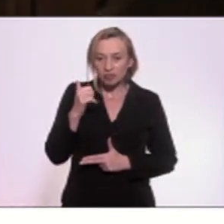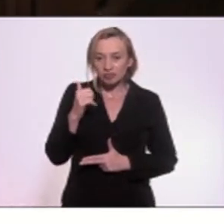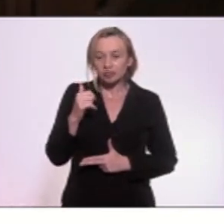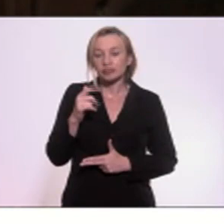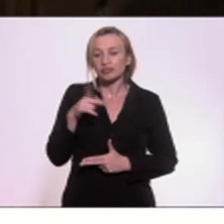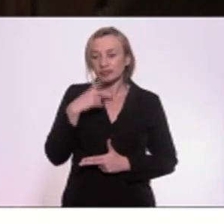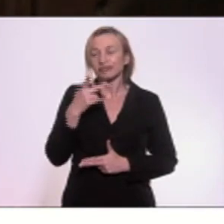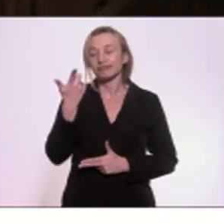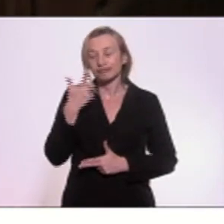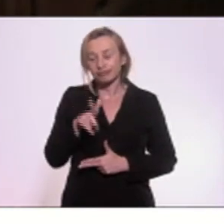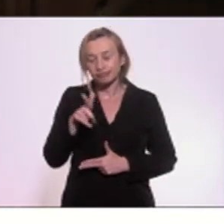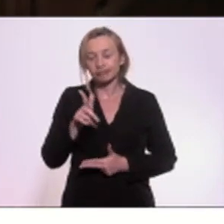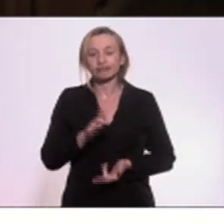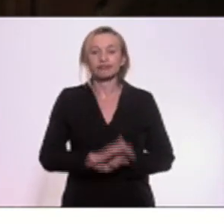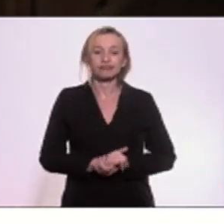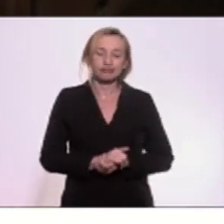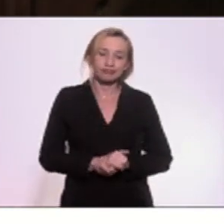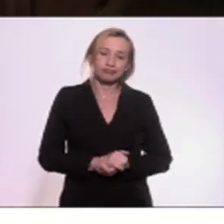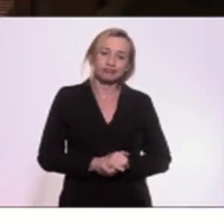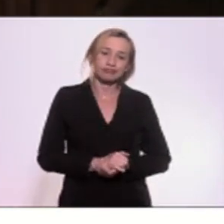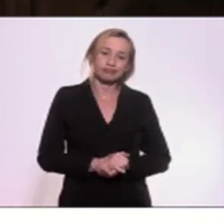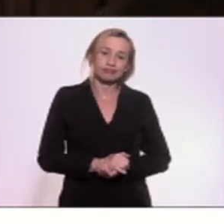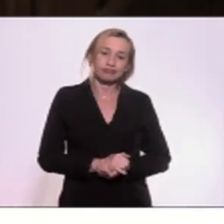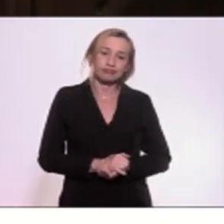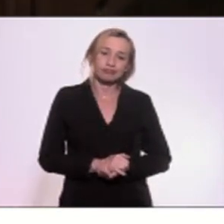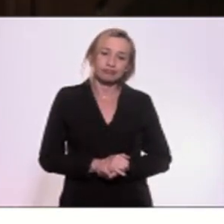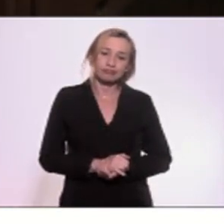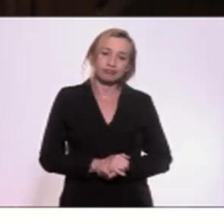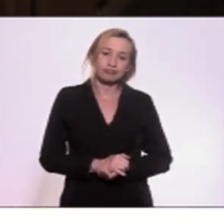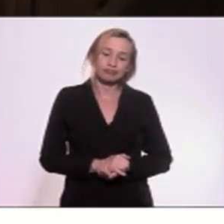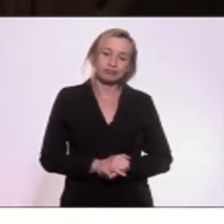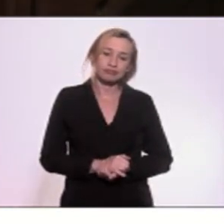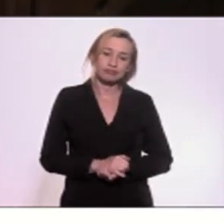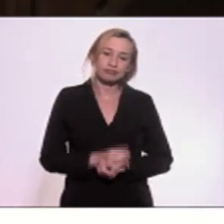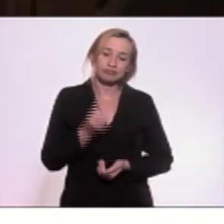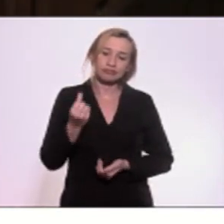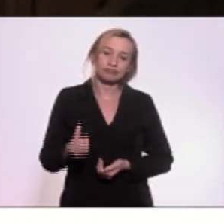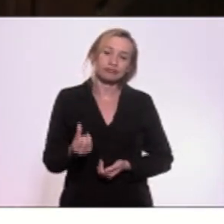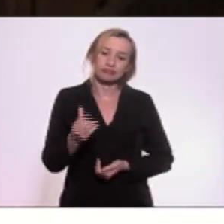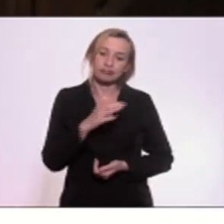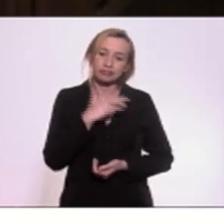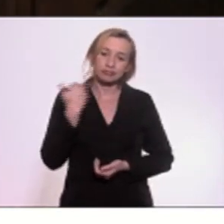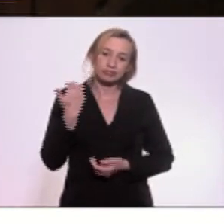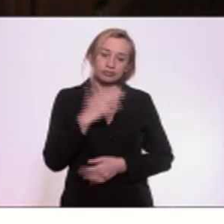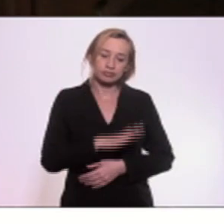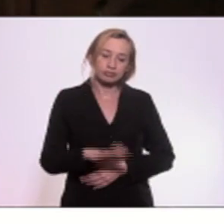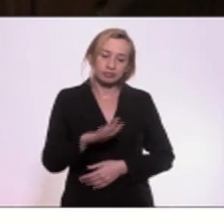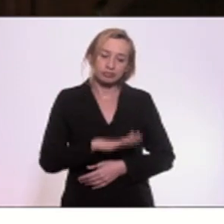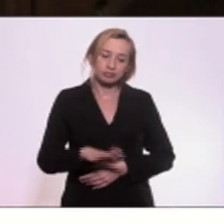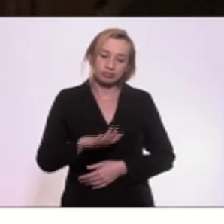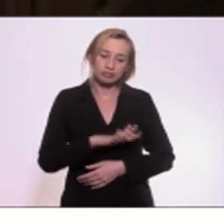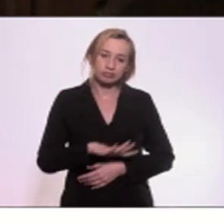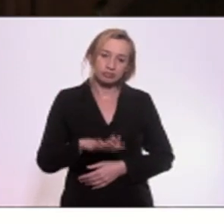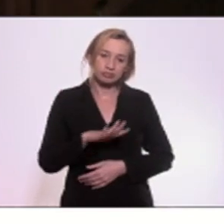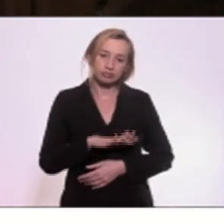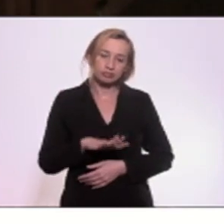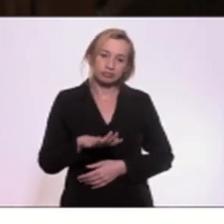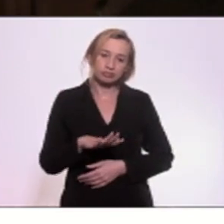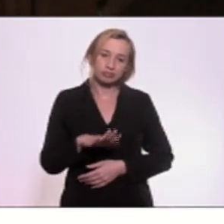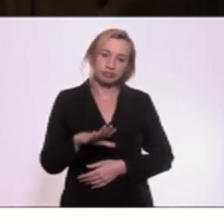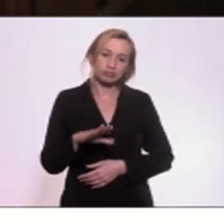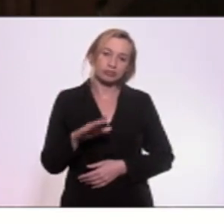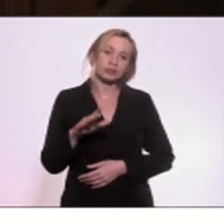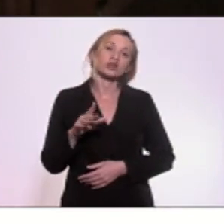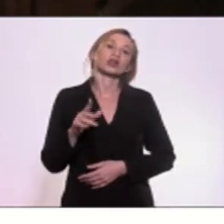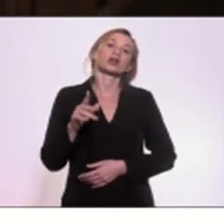discorrer de novo sobre a sexta morte de criança com o assassinato, com a morte da Kathleen,